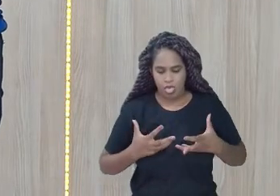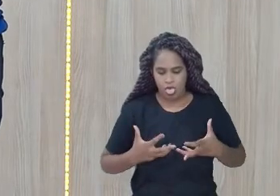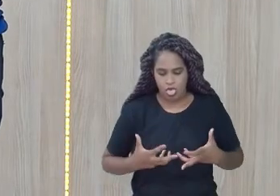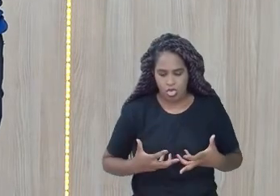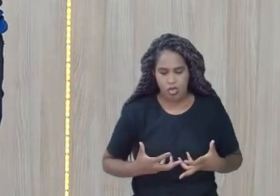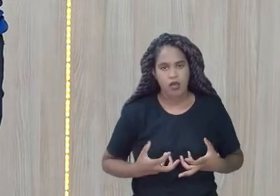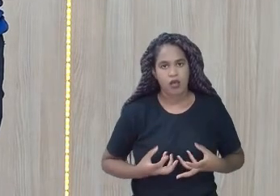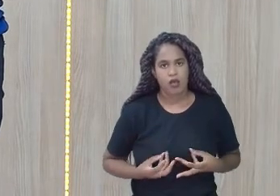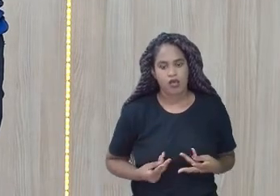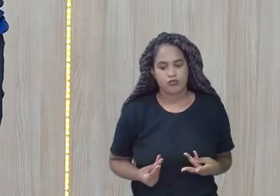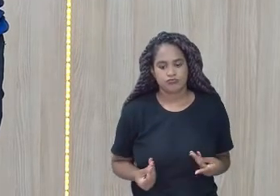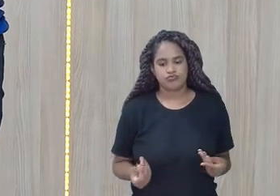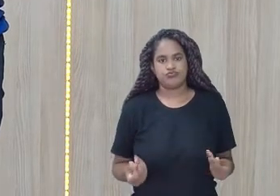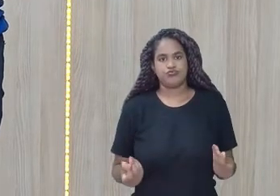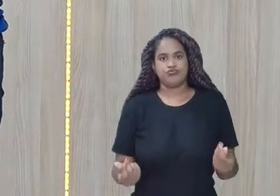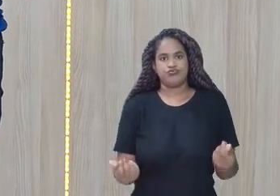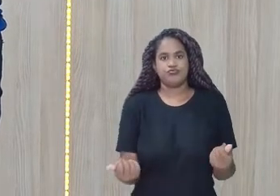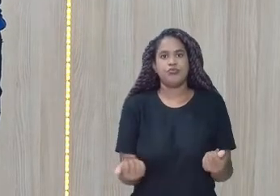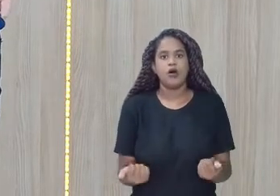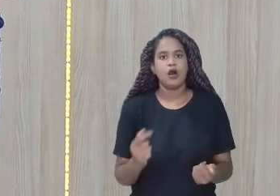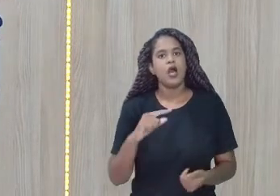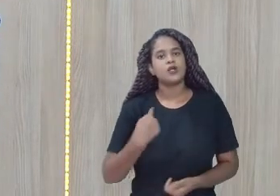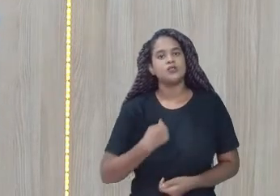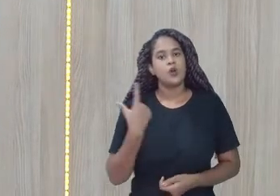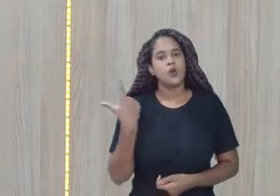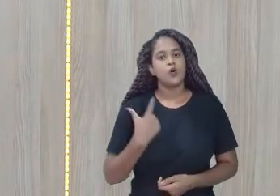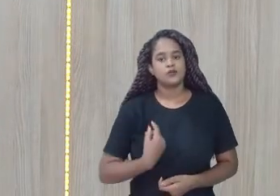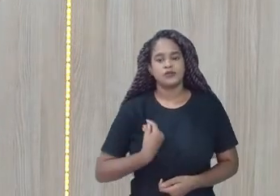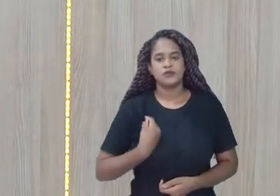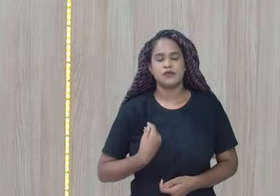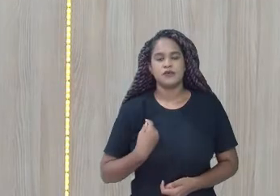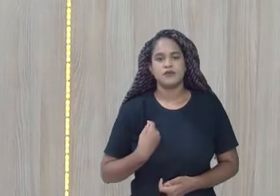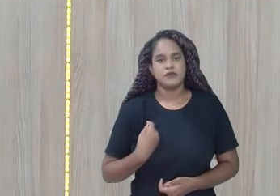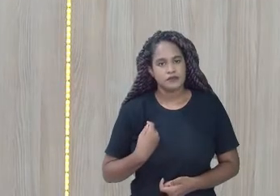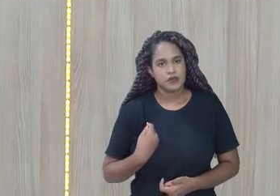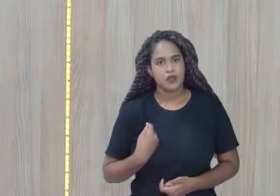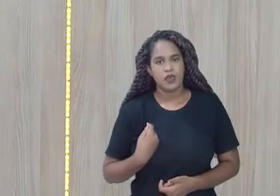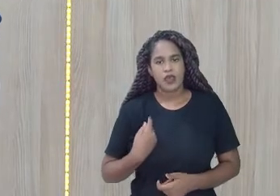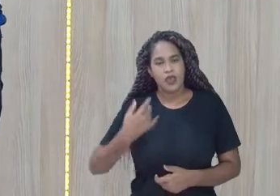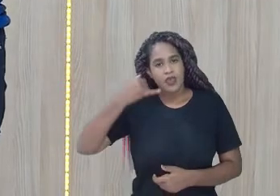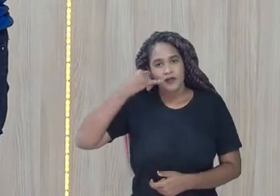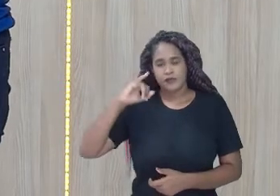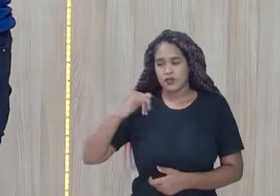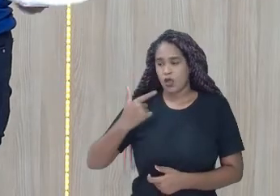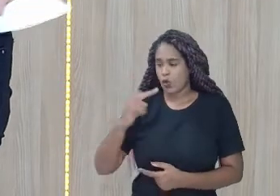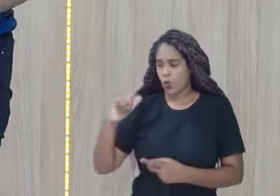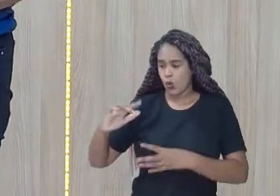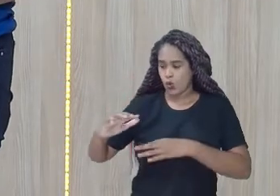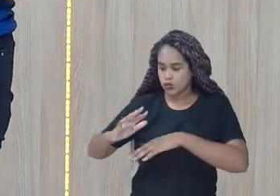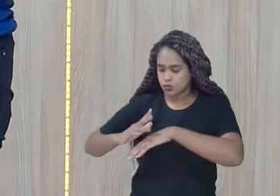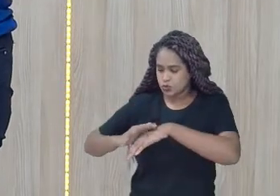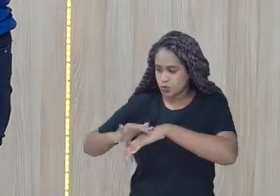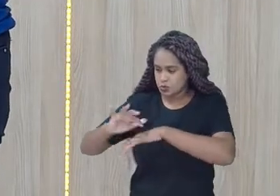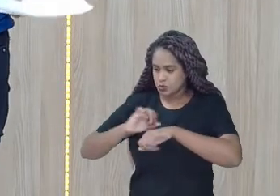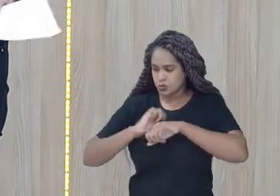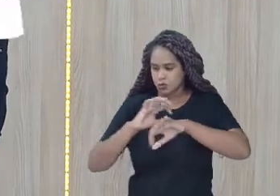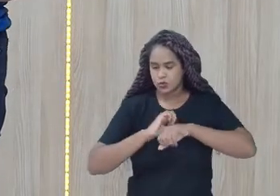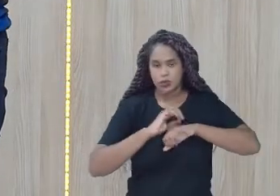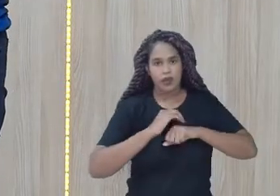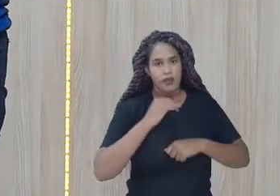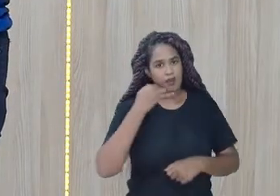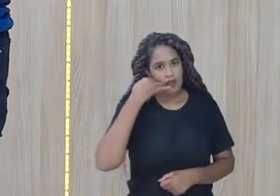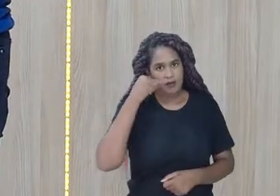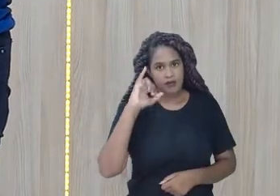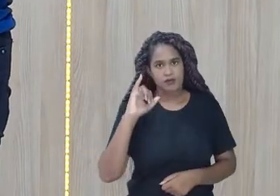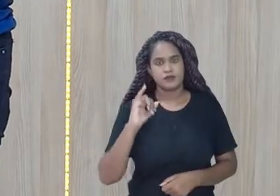sistema imunológico e possamos ficar predispostos a uma série de outras doenças, como a tuberculose, a